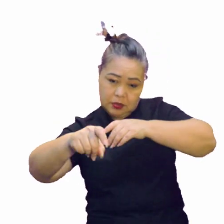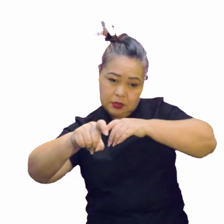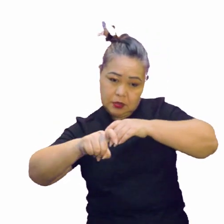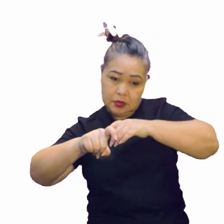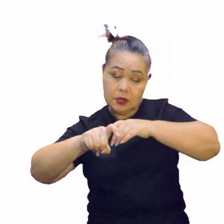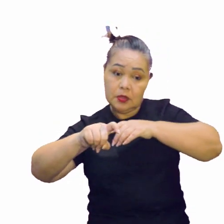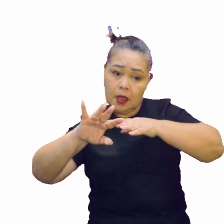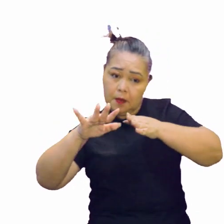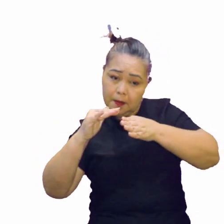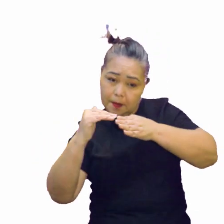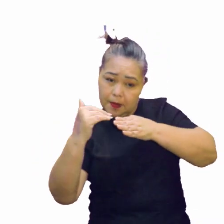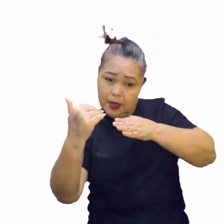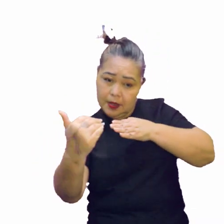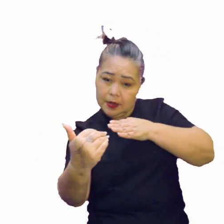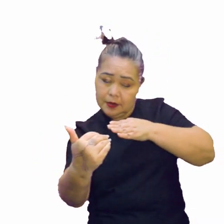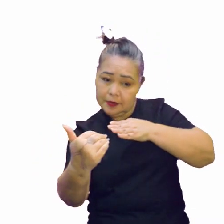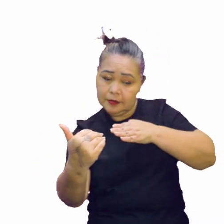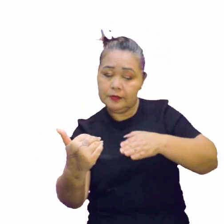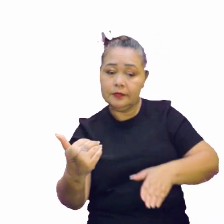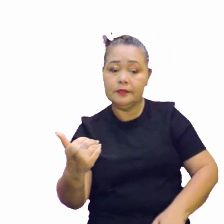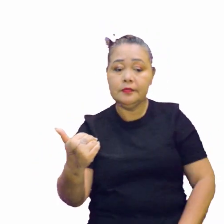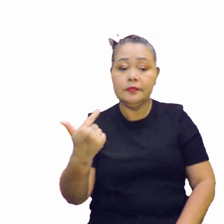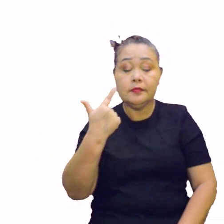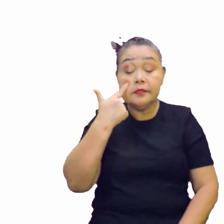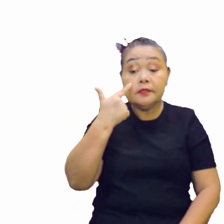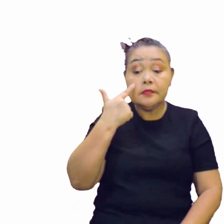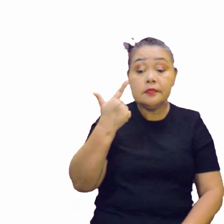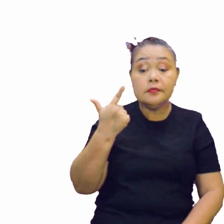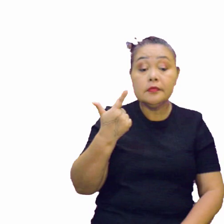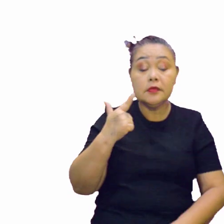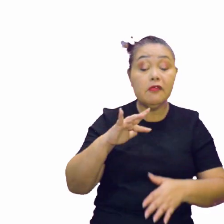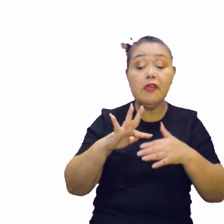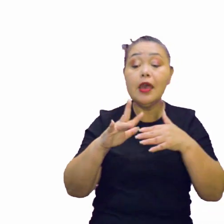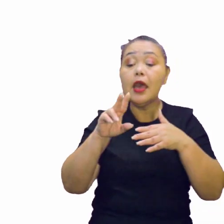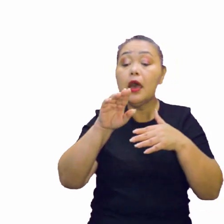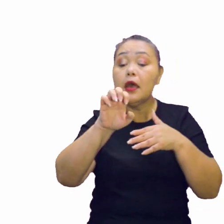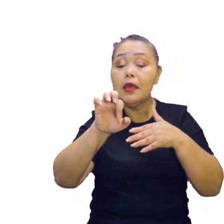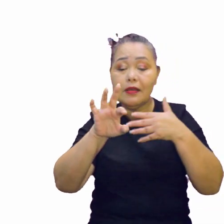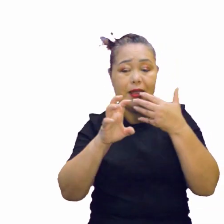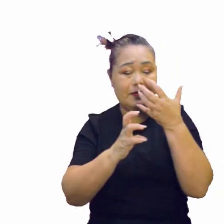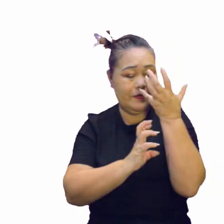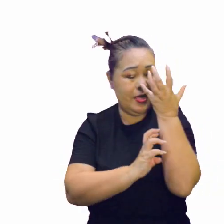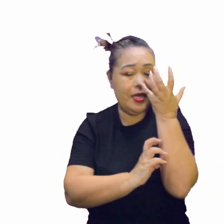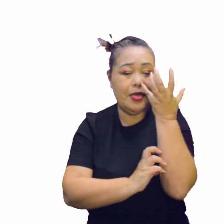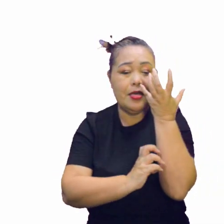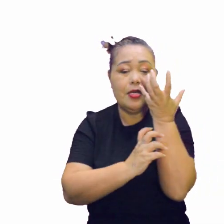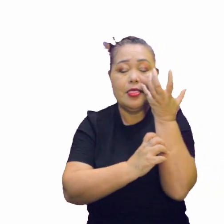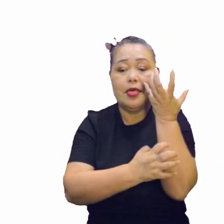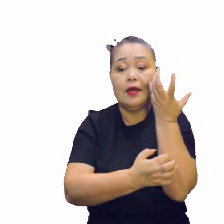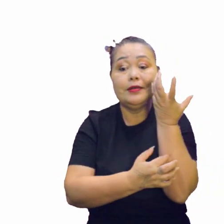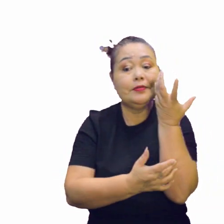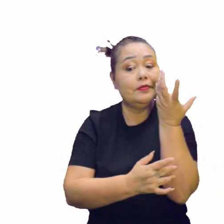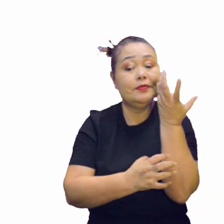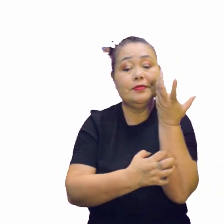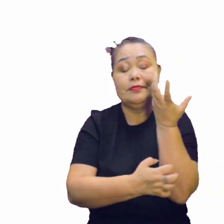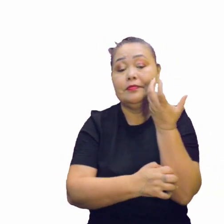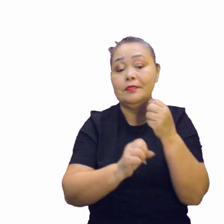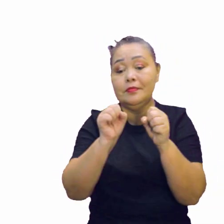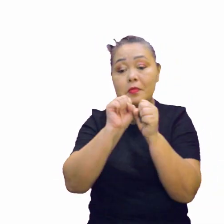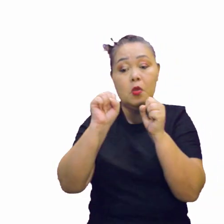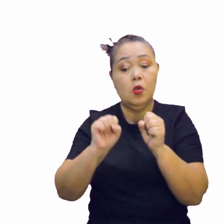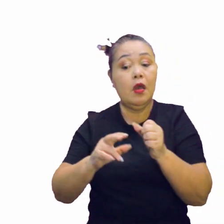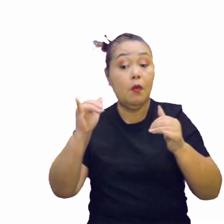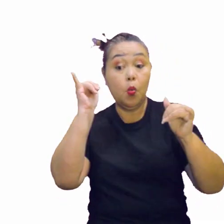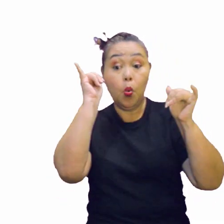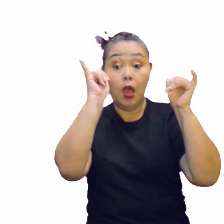se você olhar aí, você não vê erva daninha. A erva daninha está integrada nesse sistema e vai evitar que ocorra